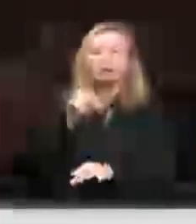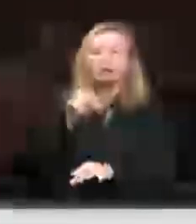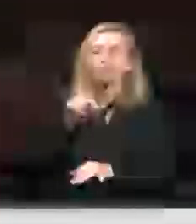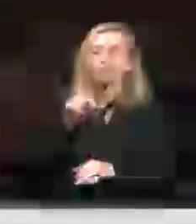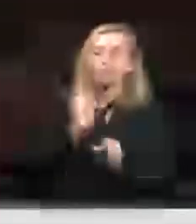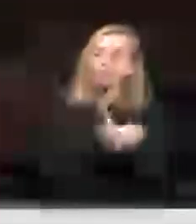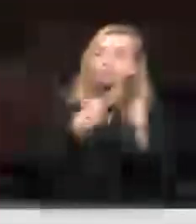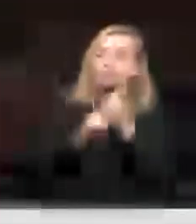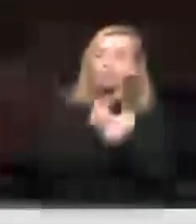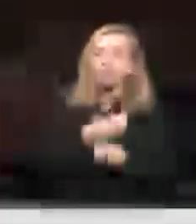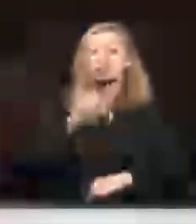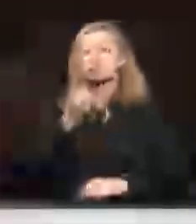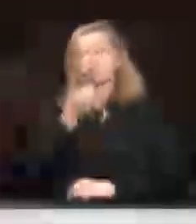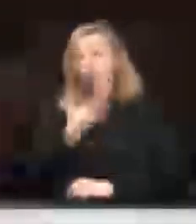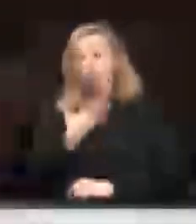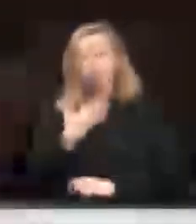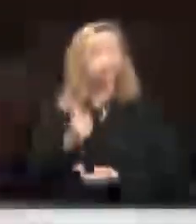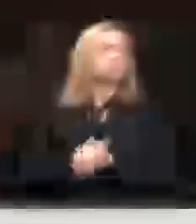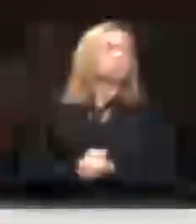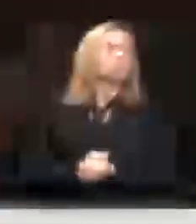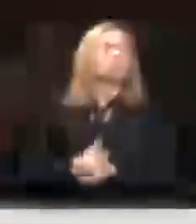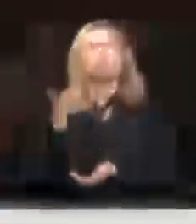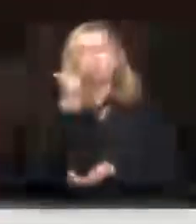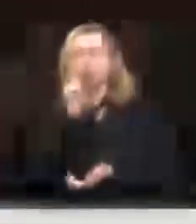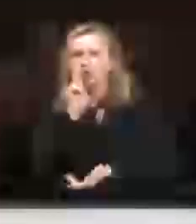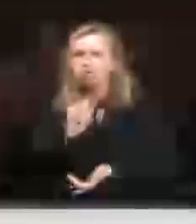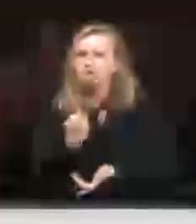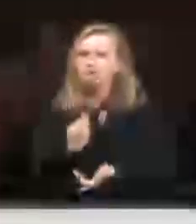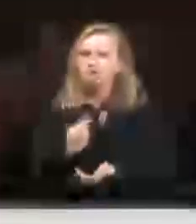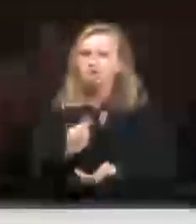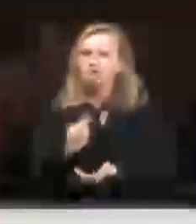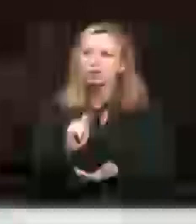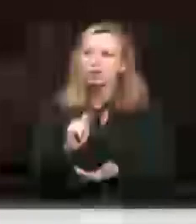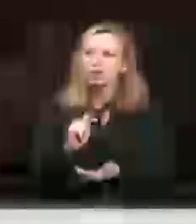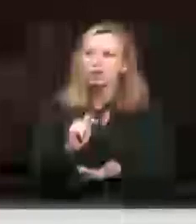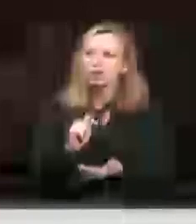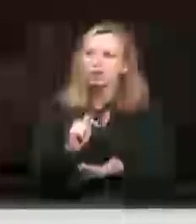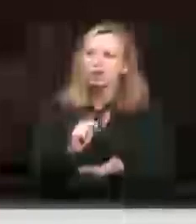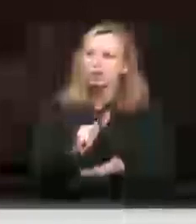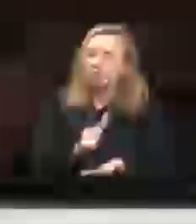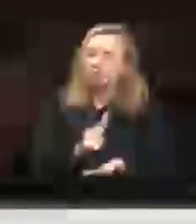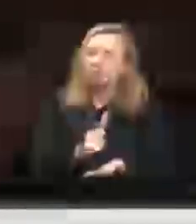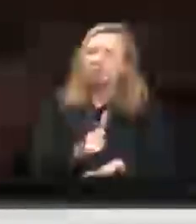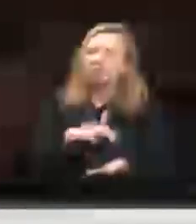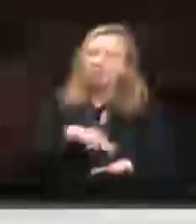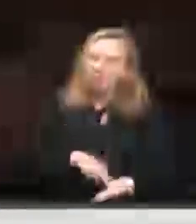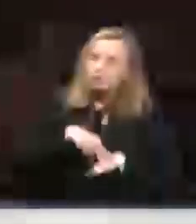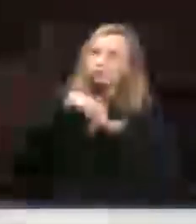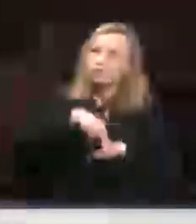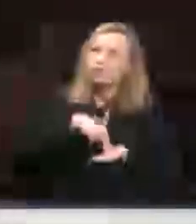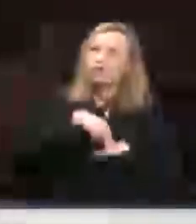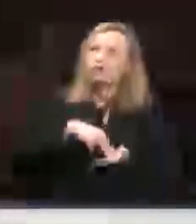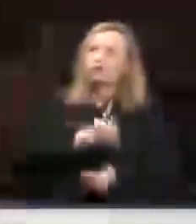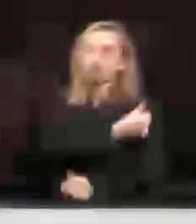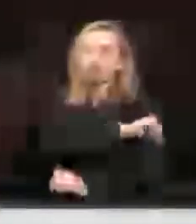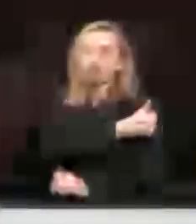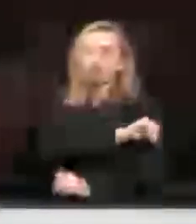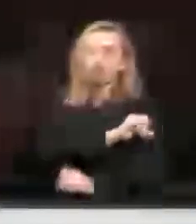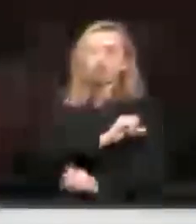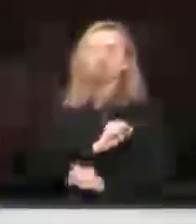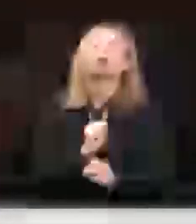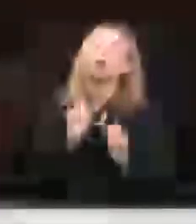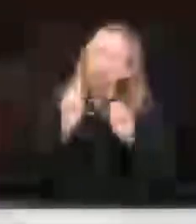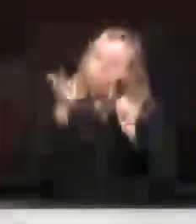resultado, consiga recuperar o Rio de Janeiro, projeto escolhido consiga